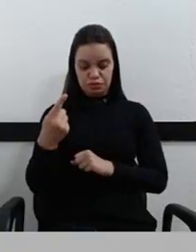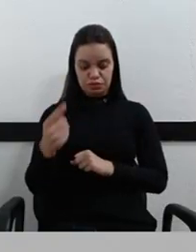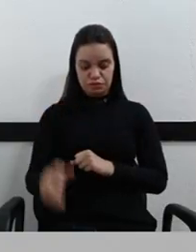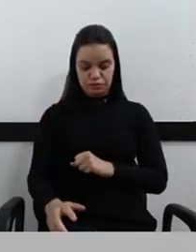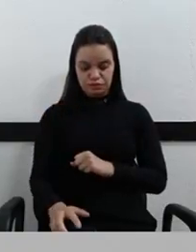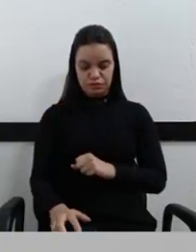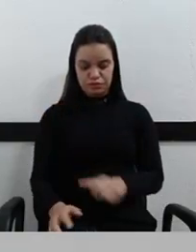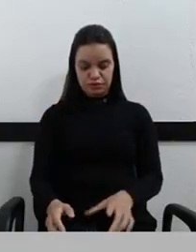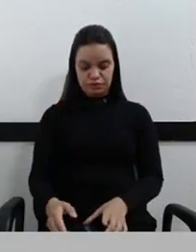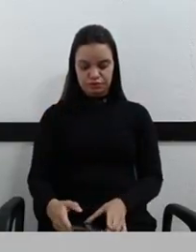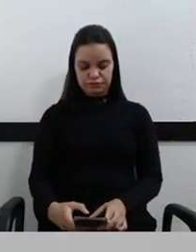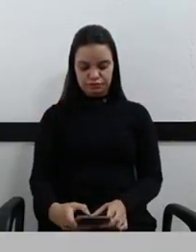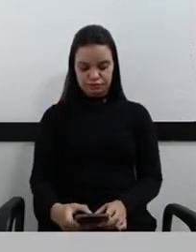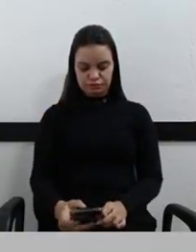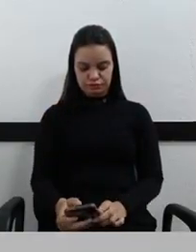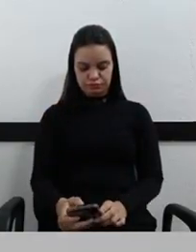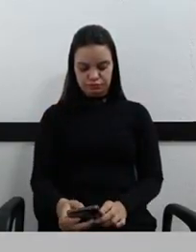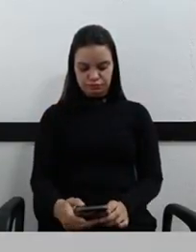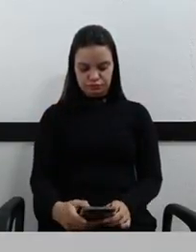integrantes.